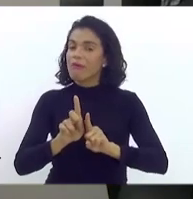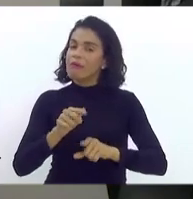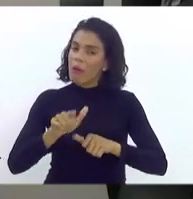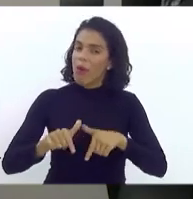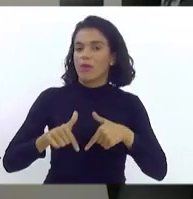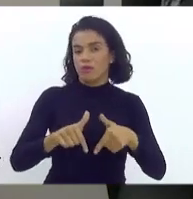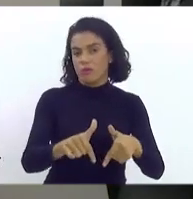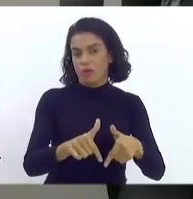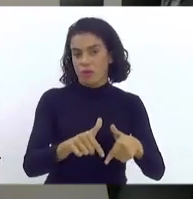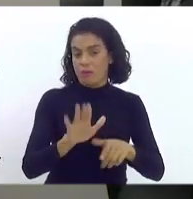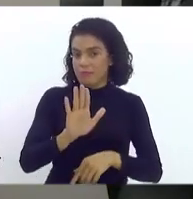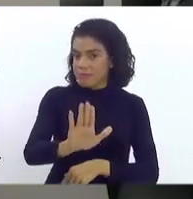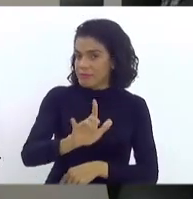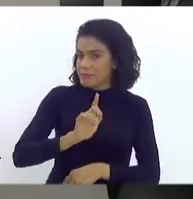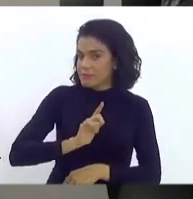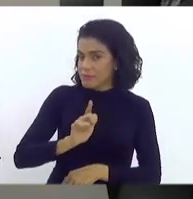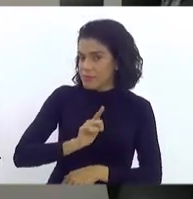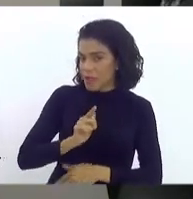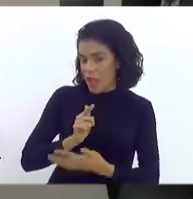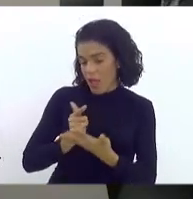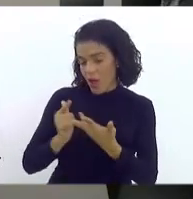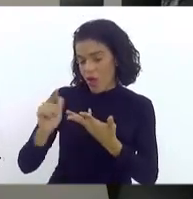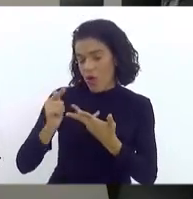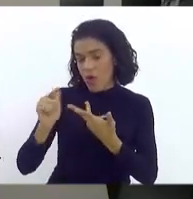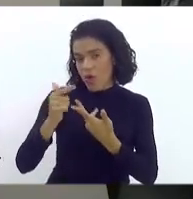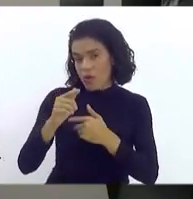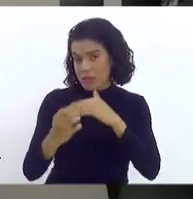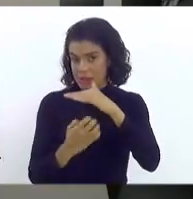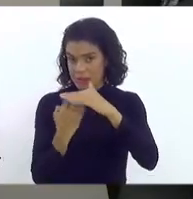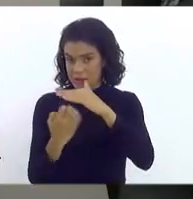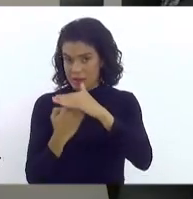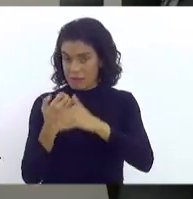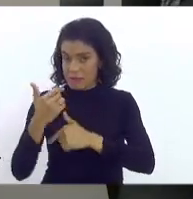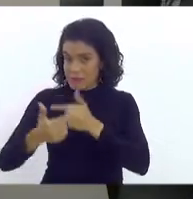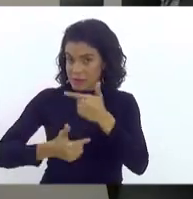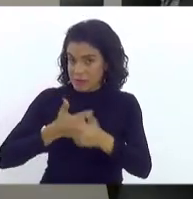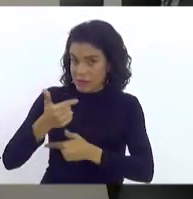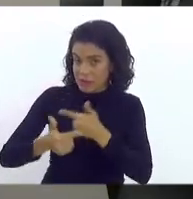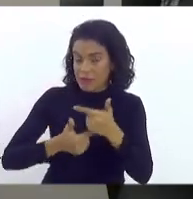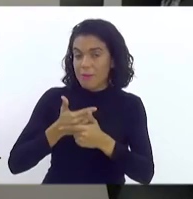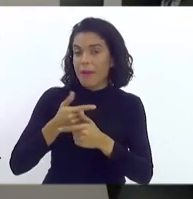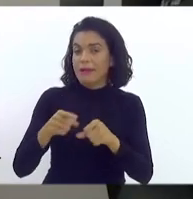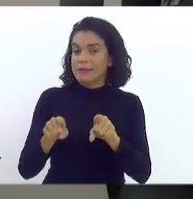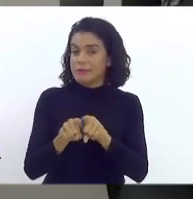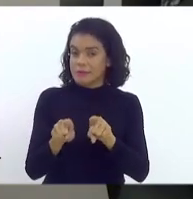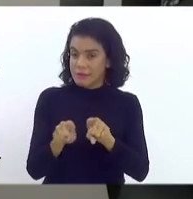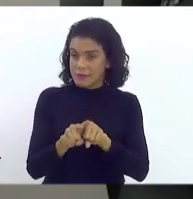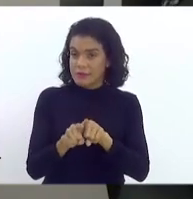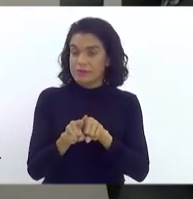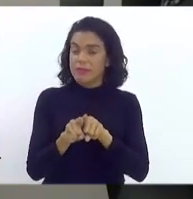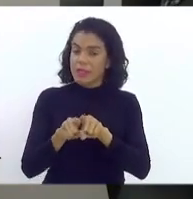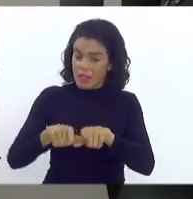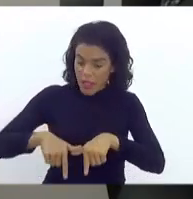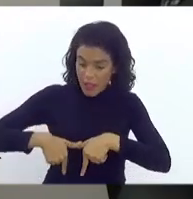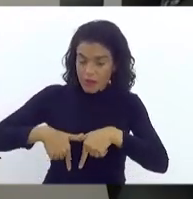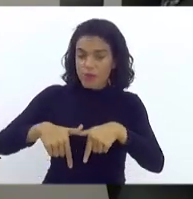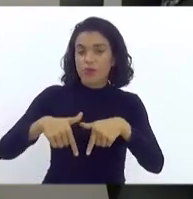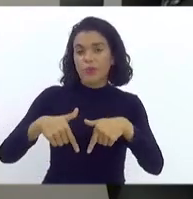atuação. Agora, existem outras empresas no mercado que prestam serviço também e que atuam